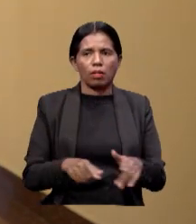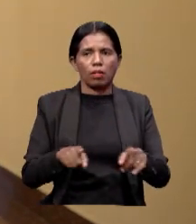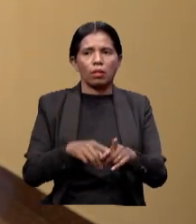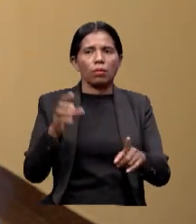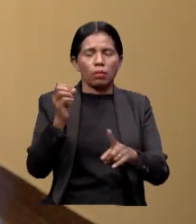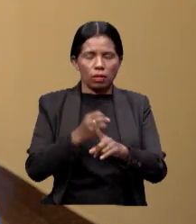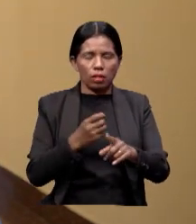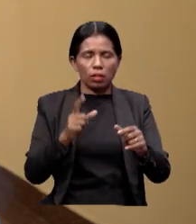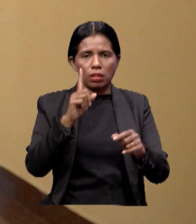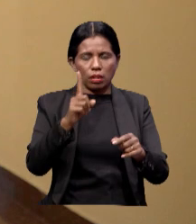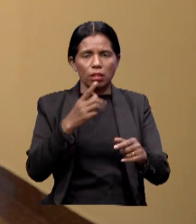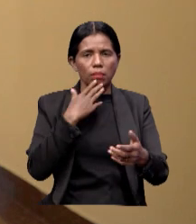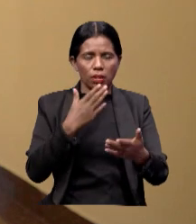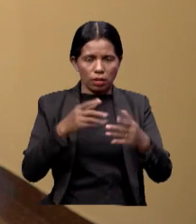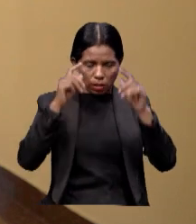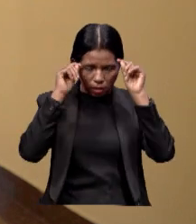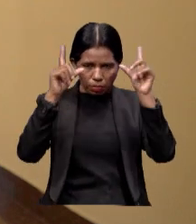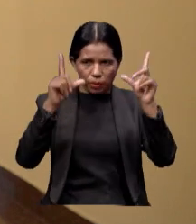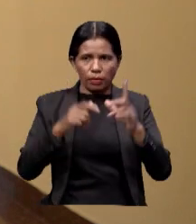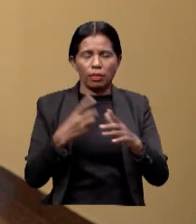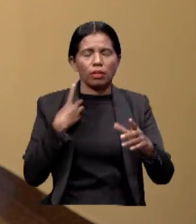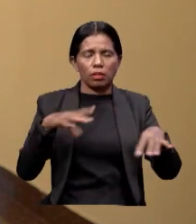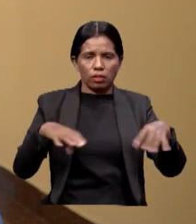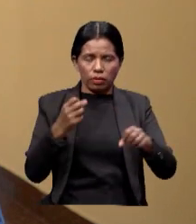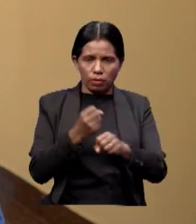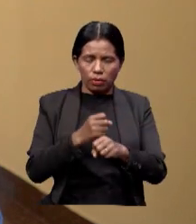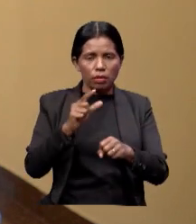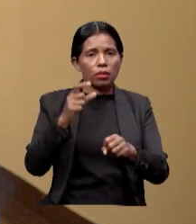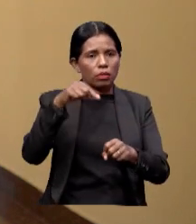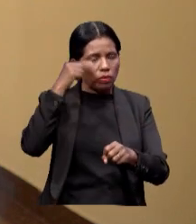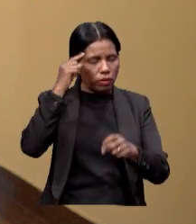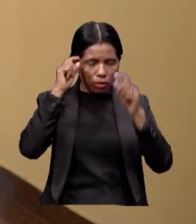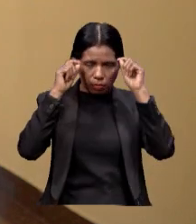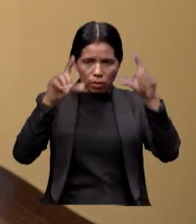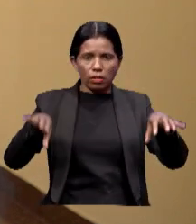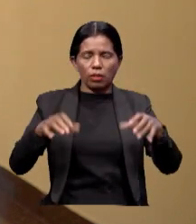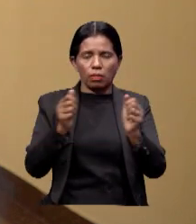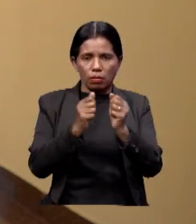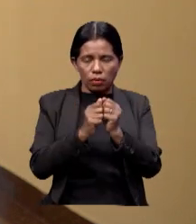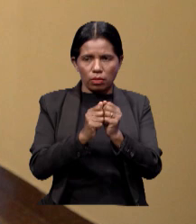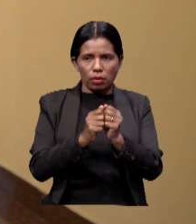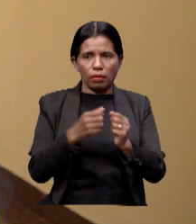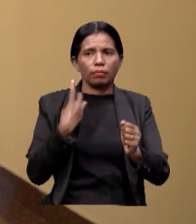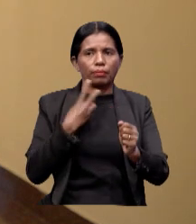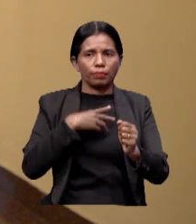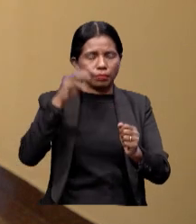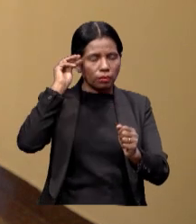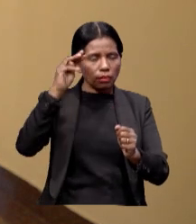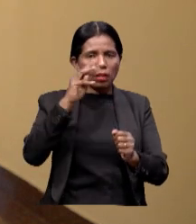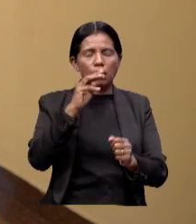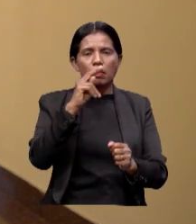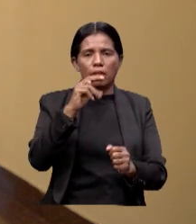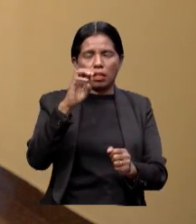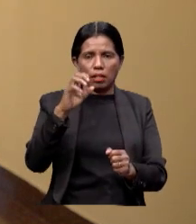dia ki de Timor ita sei esforzo an li lixe governo Timor Leste servisu amutu ko tine ministerio nego estrangeiro li lixe